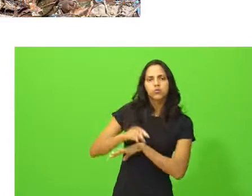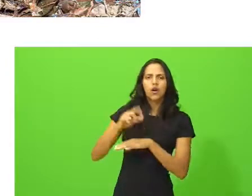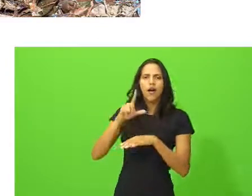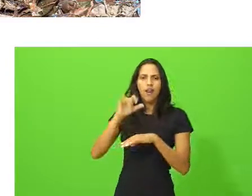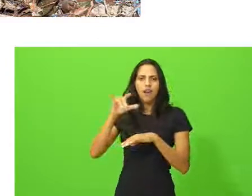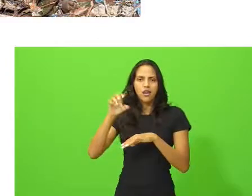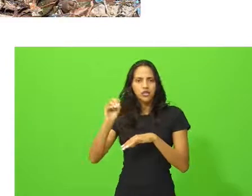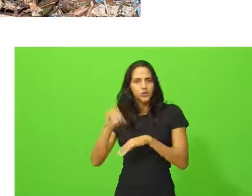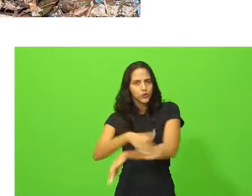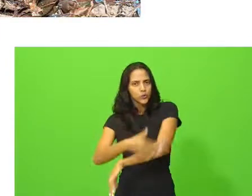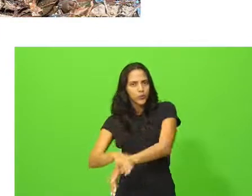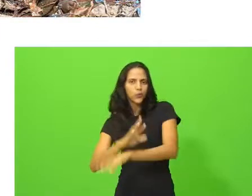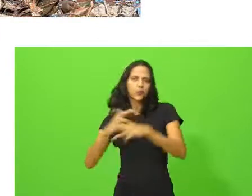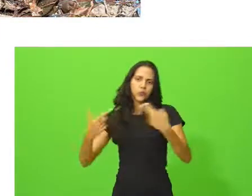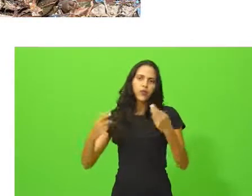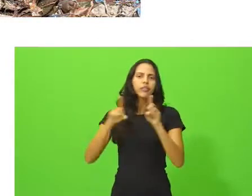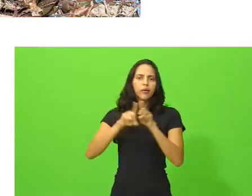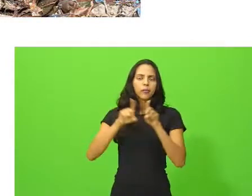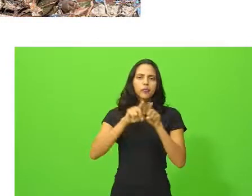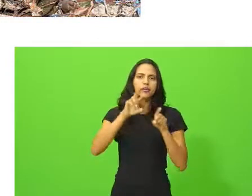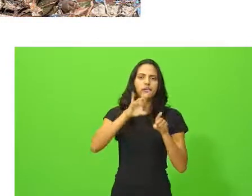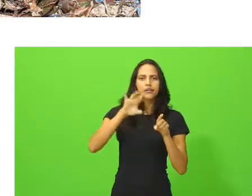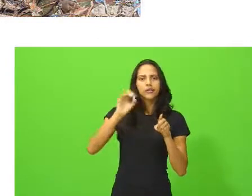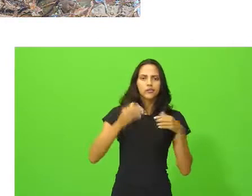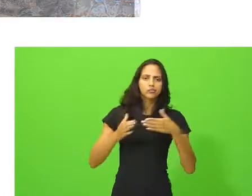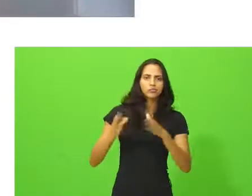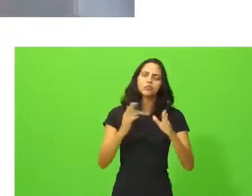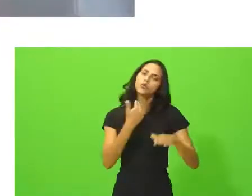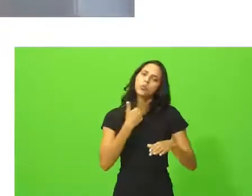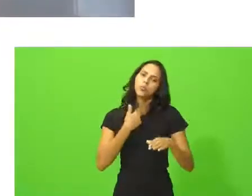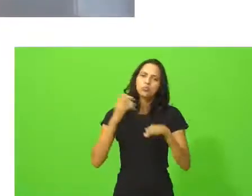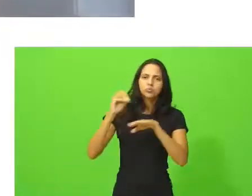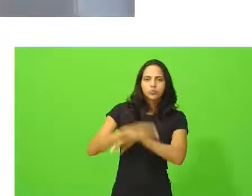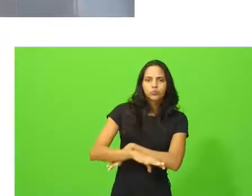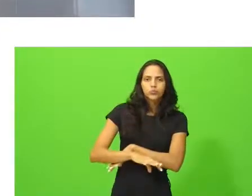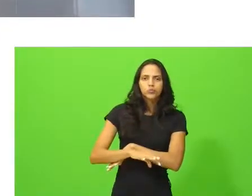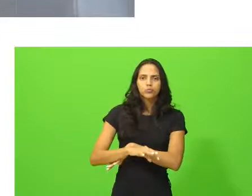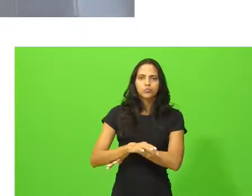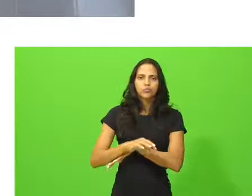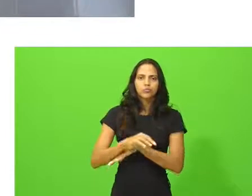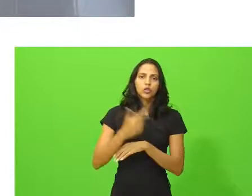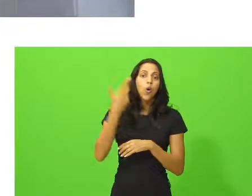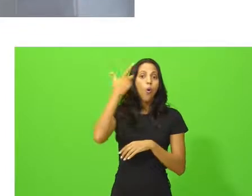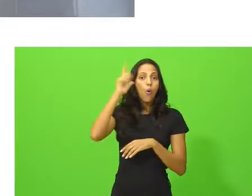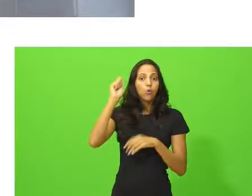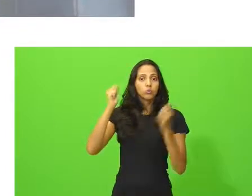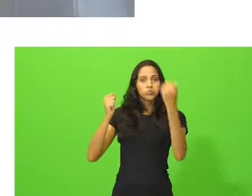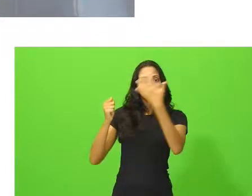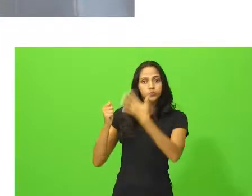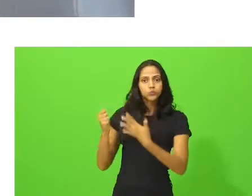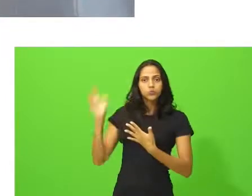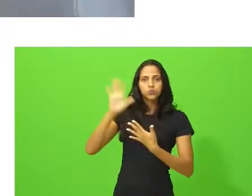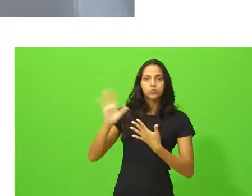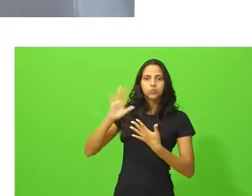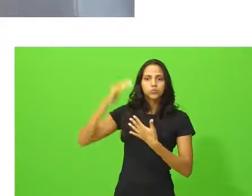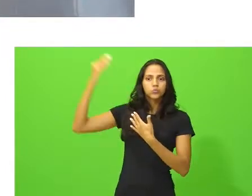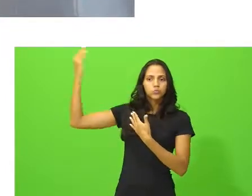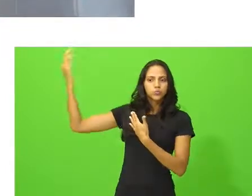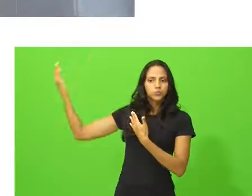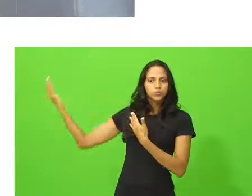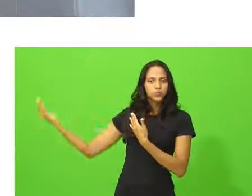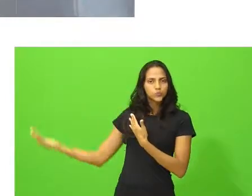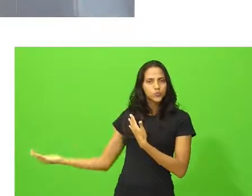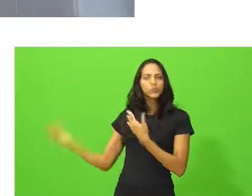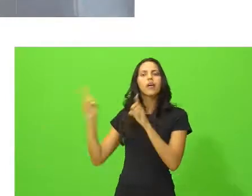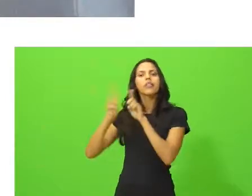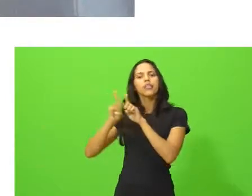a ser mudado posteriormente. Na próxima, então, nós vamos ver a imagem seguinte, mostra também, além da poluição dos